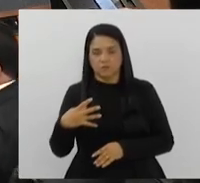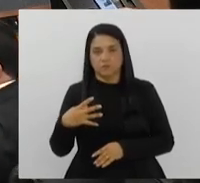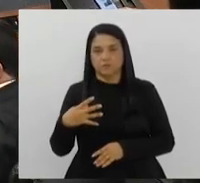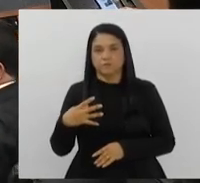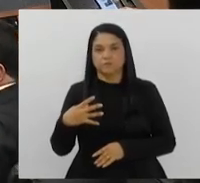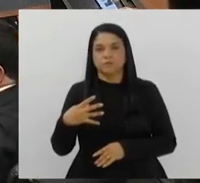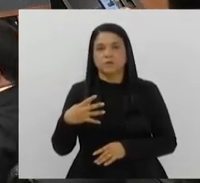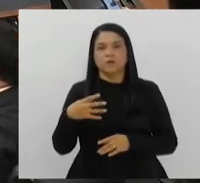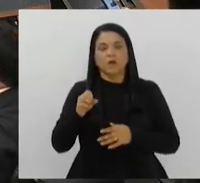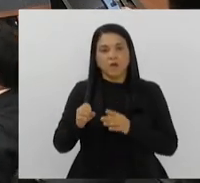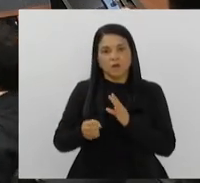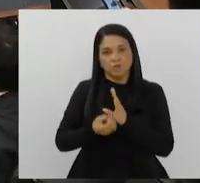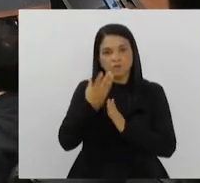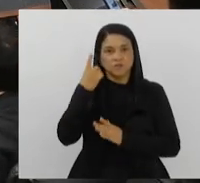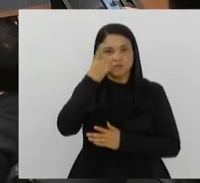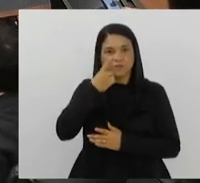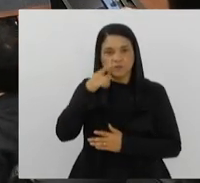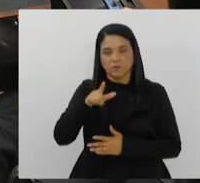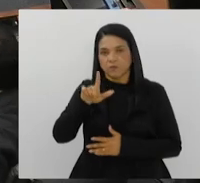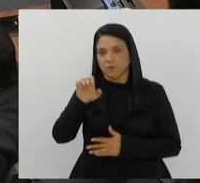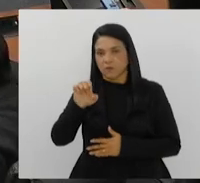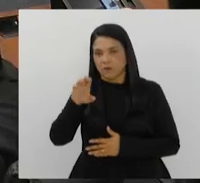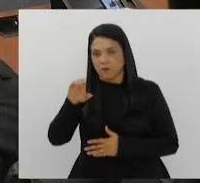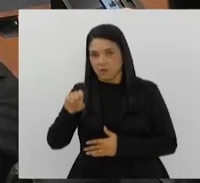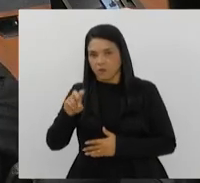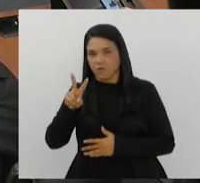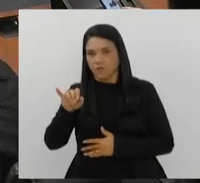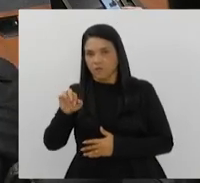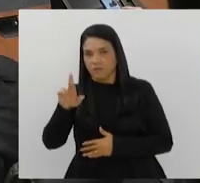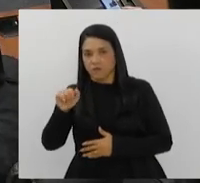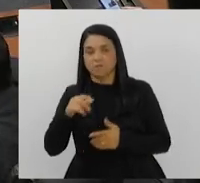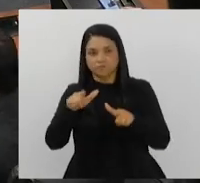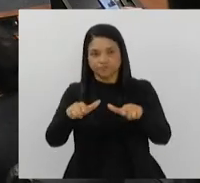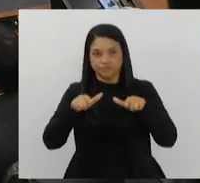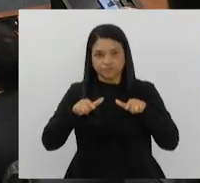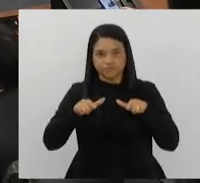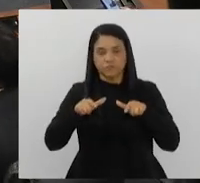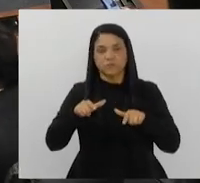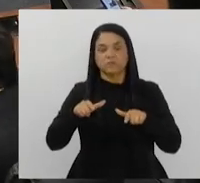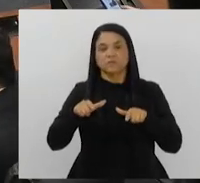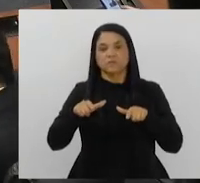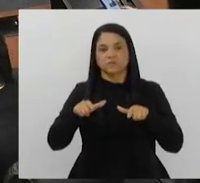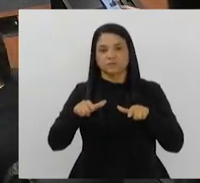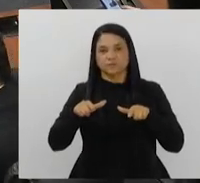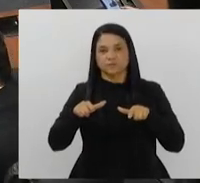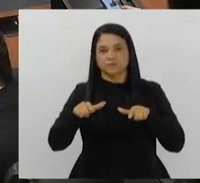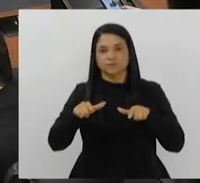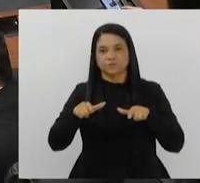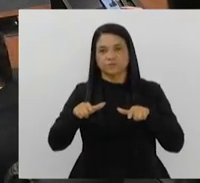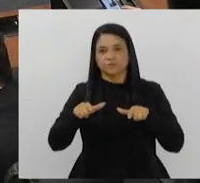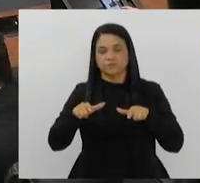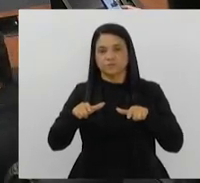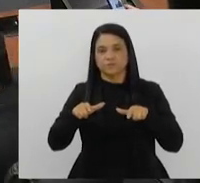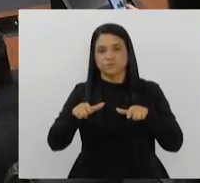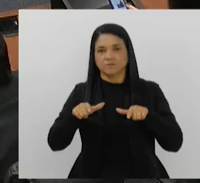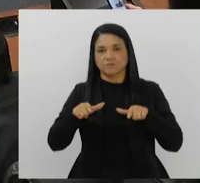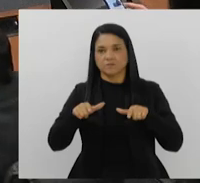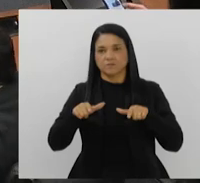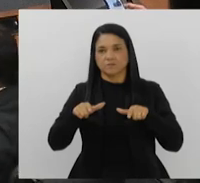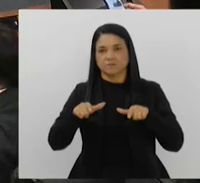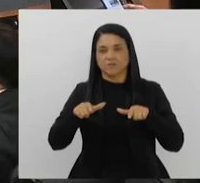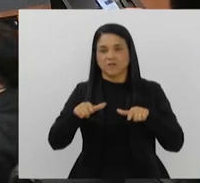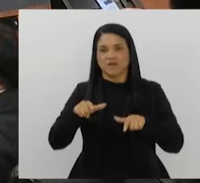837/2024, de autoria do deputado Léo Vieira, que concede o diploma Rutzi VIP